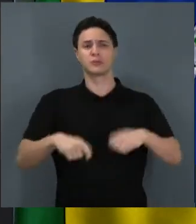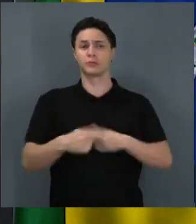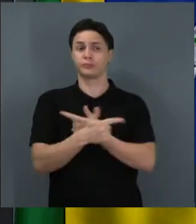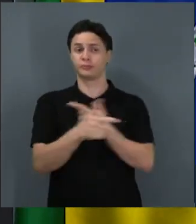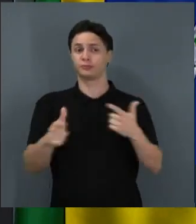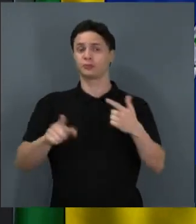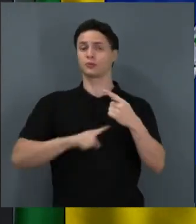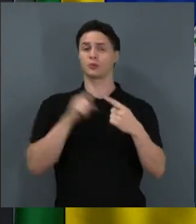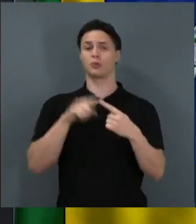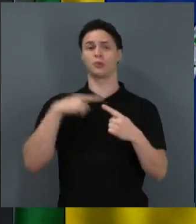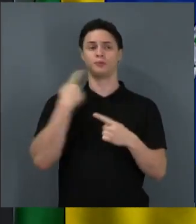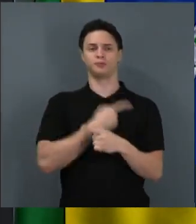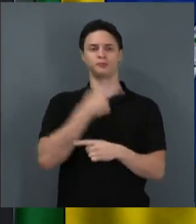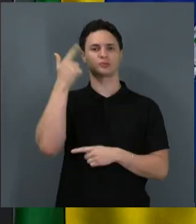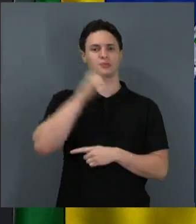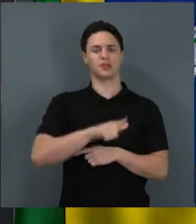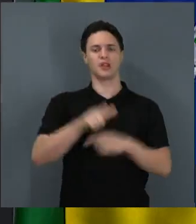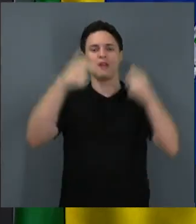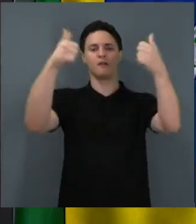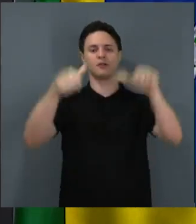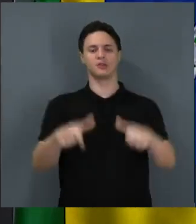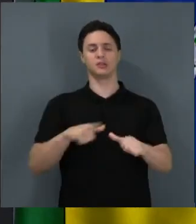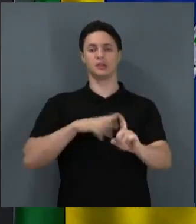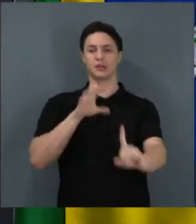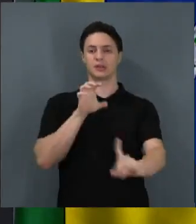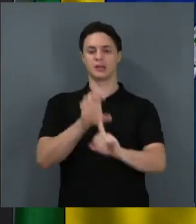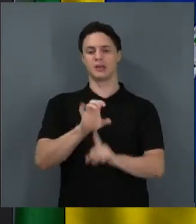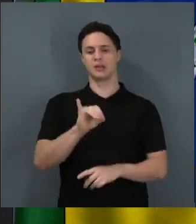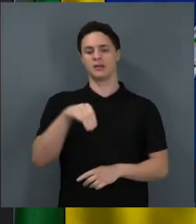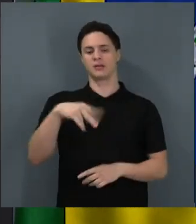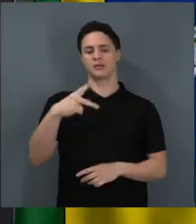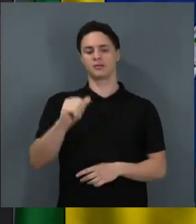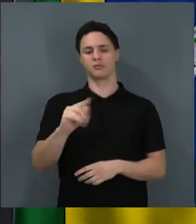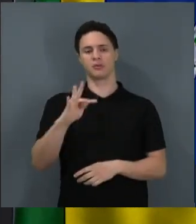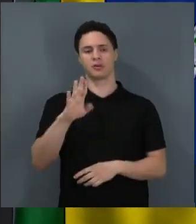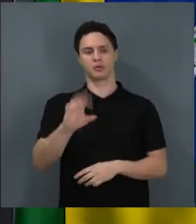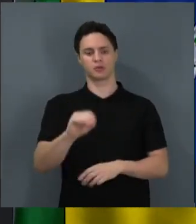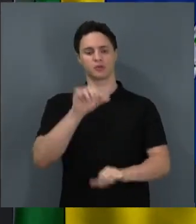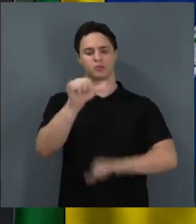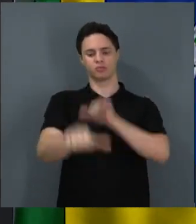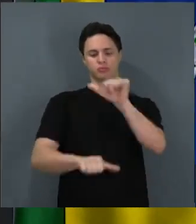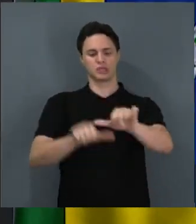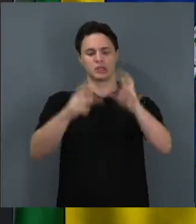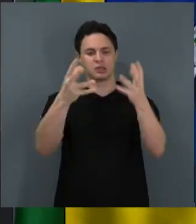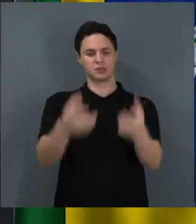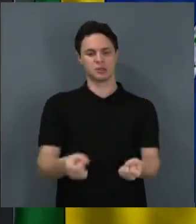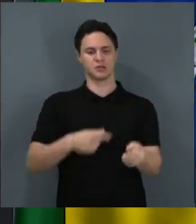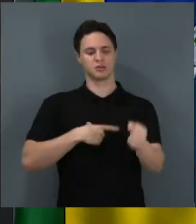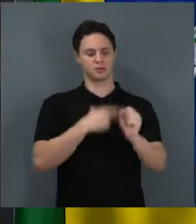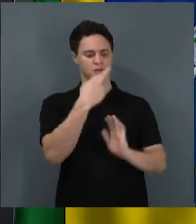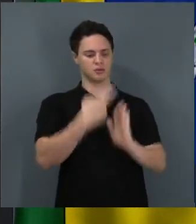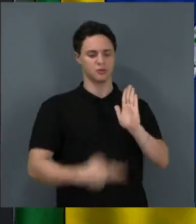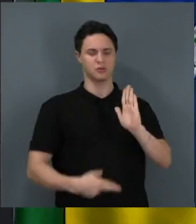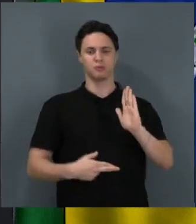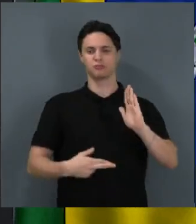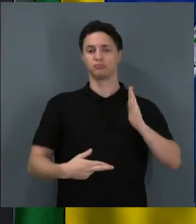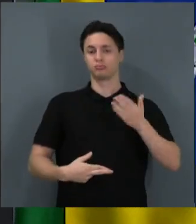que pudéssemos avaliar os impactos das mudanças que foram implementadas e aceitas pelos relatores nas duas